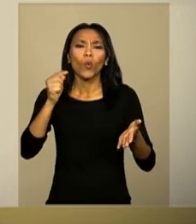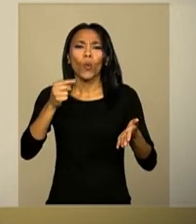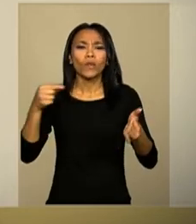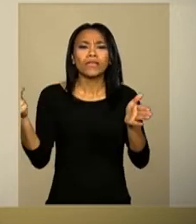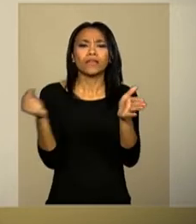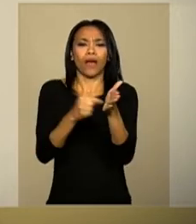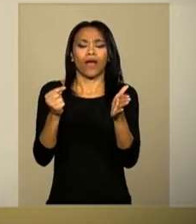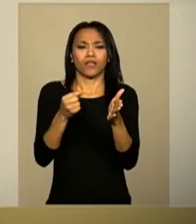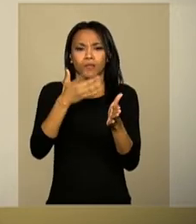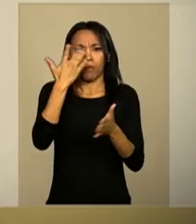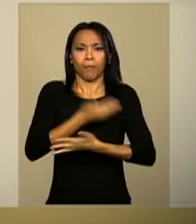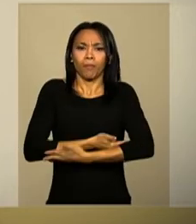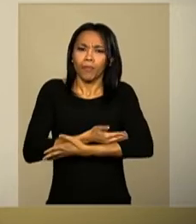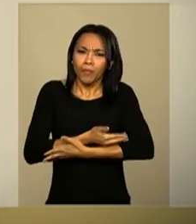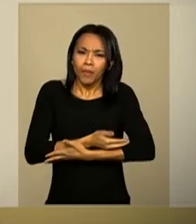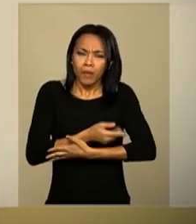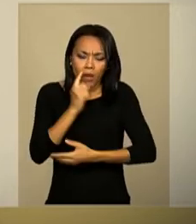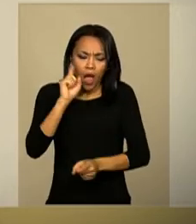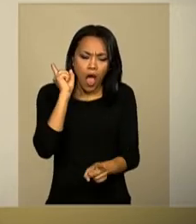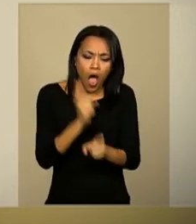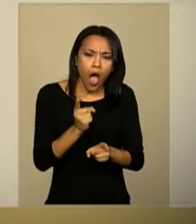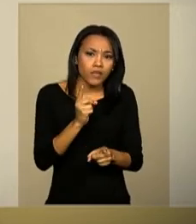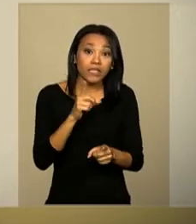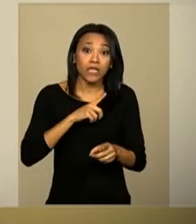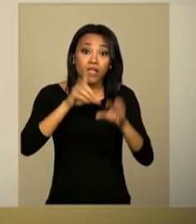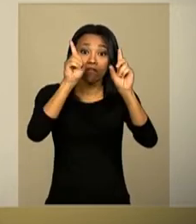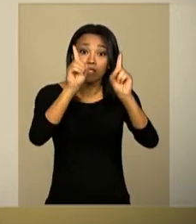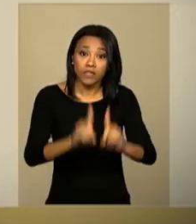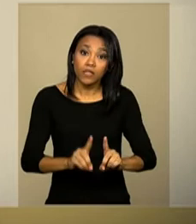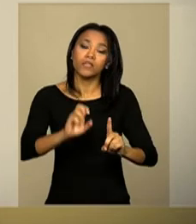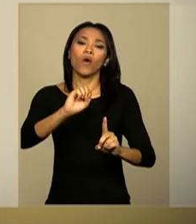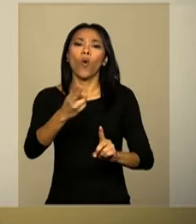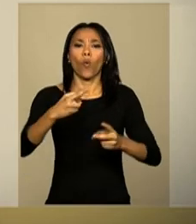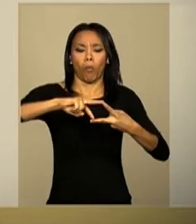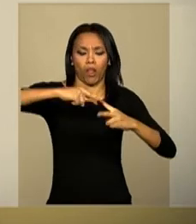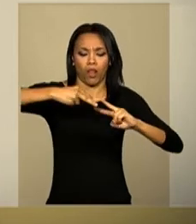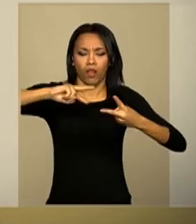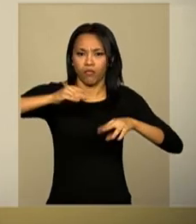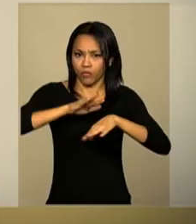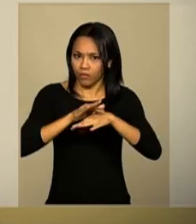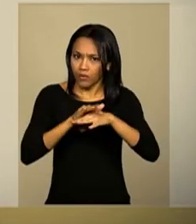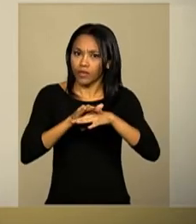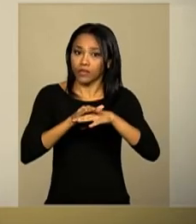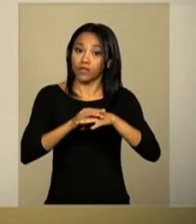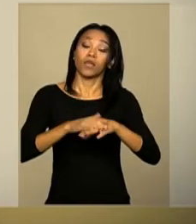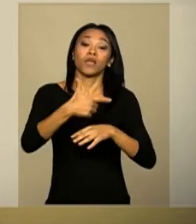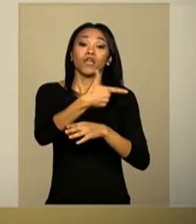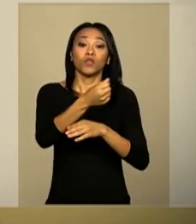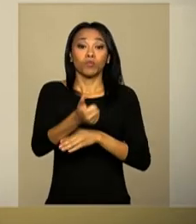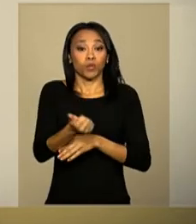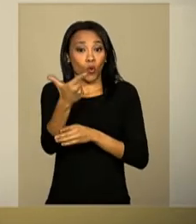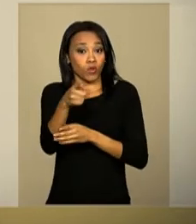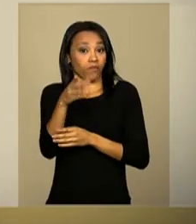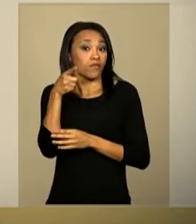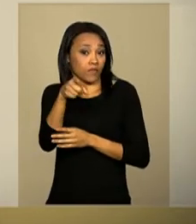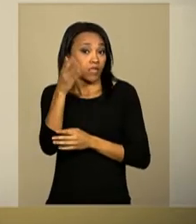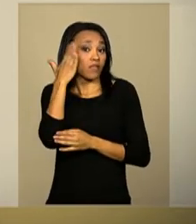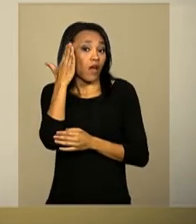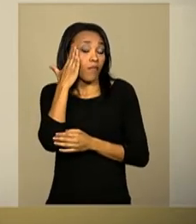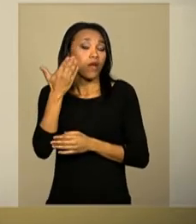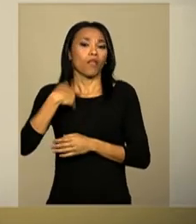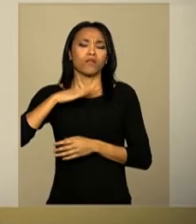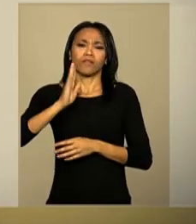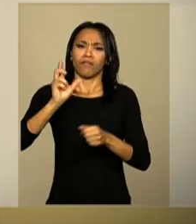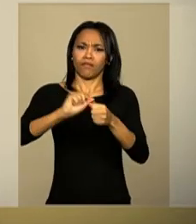recém-nascido para detectar alguma deficiência ou Doença genética em 2012 para você ter uma ideia